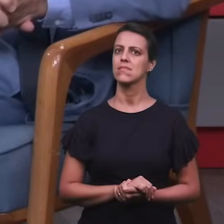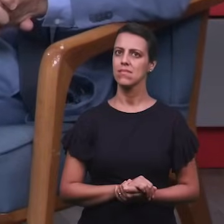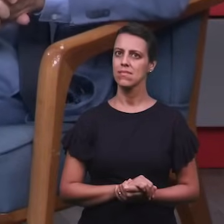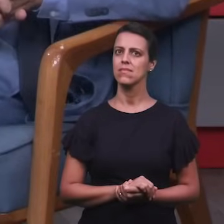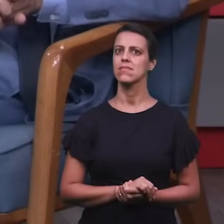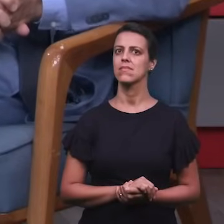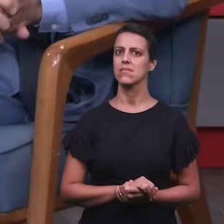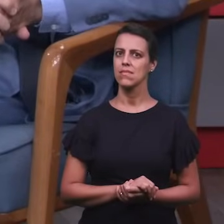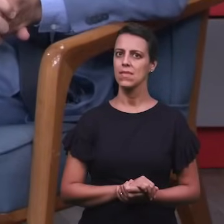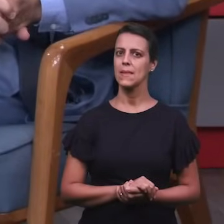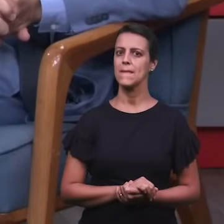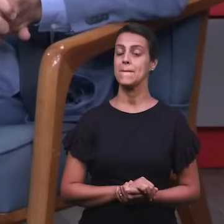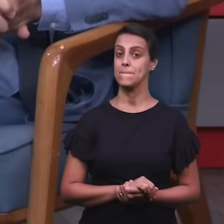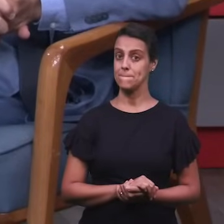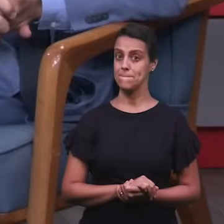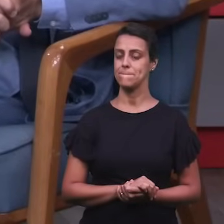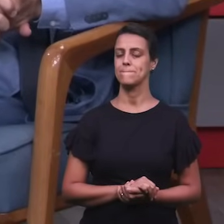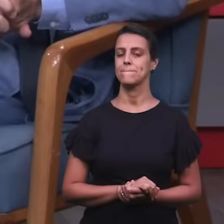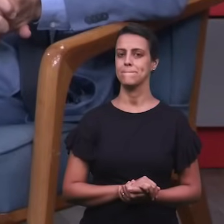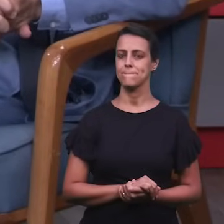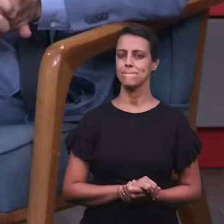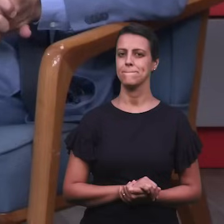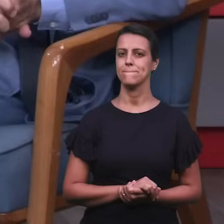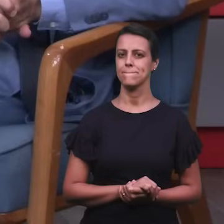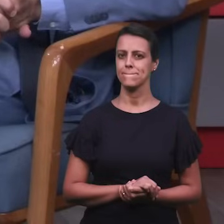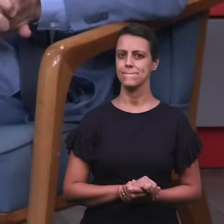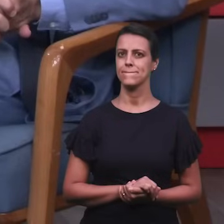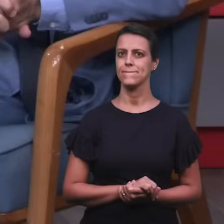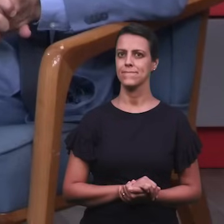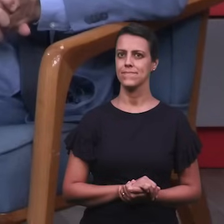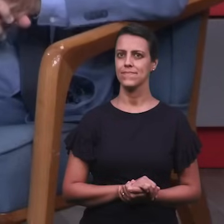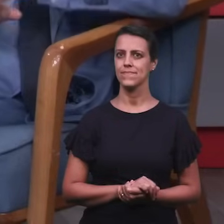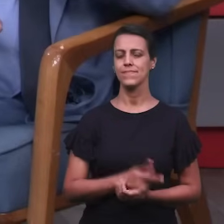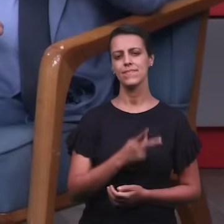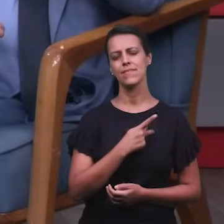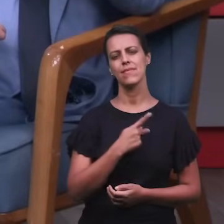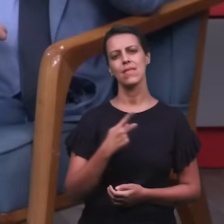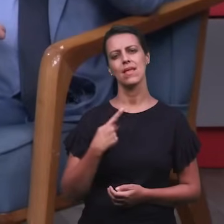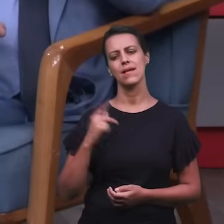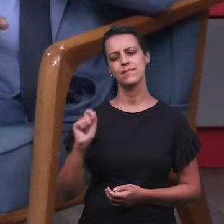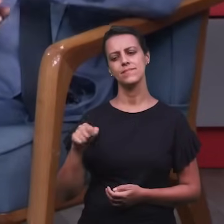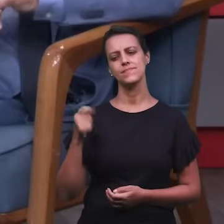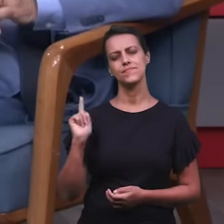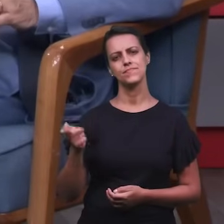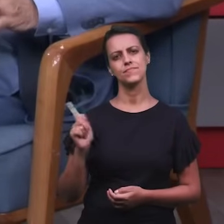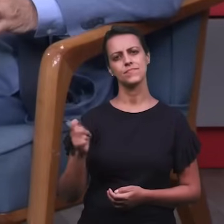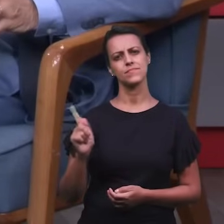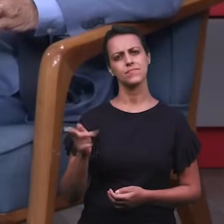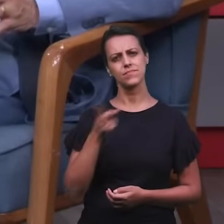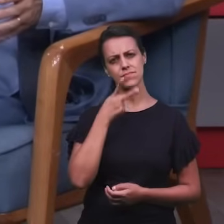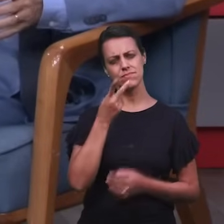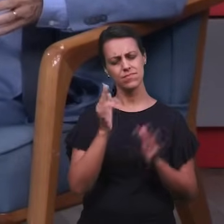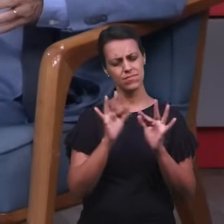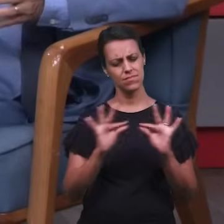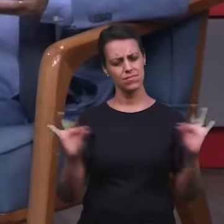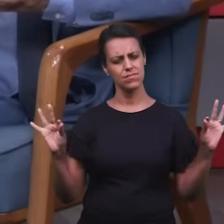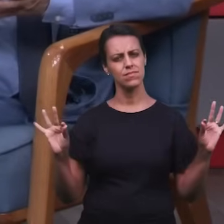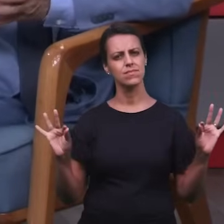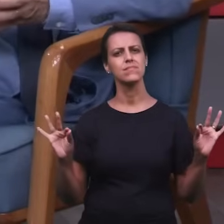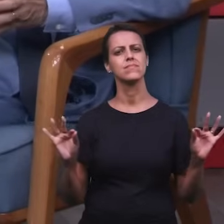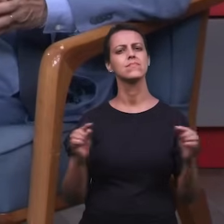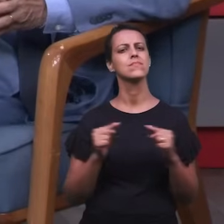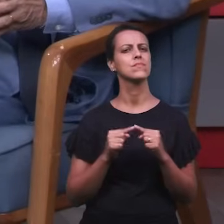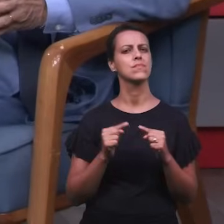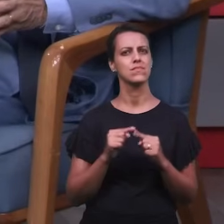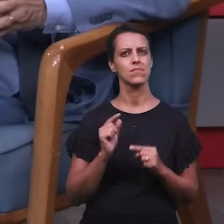o corpo só está integrado nisso. Meus irmãos, pastor Gideon te diz uma frase, e está dentro disso